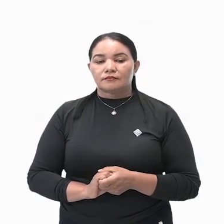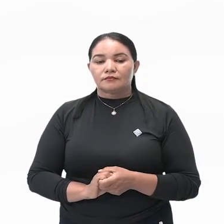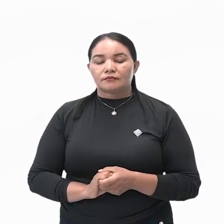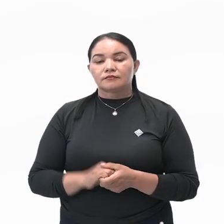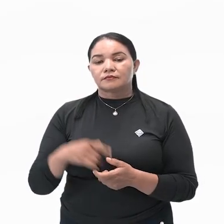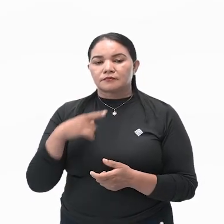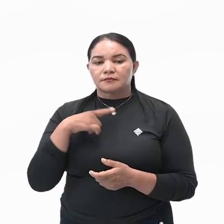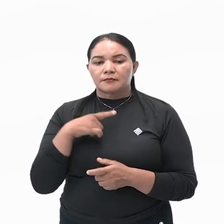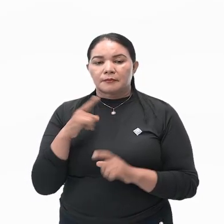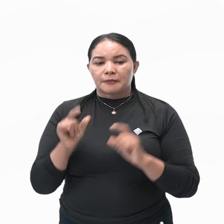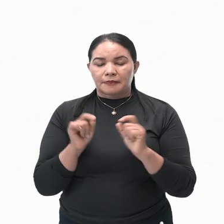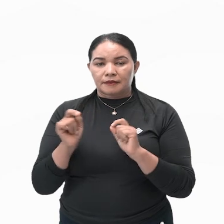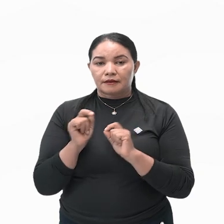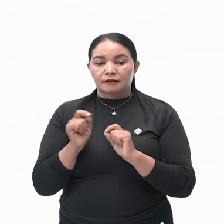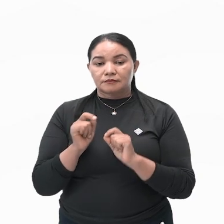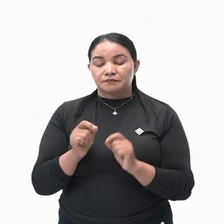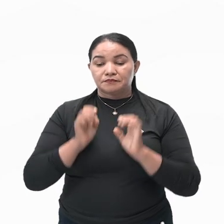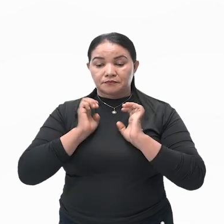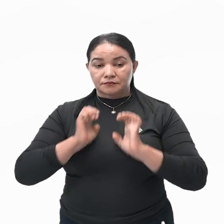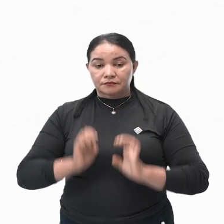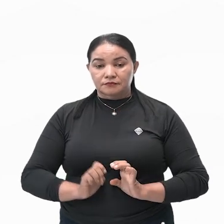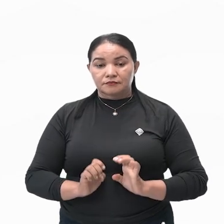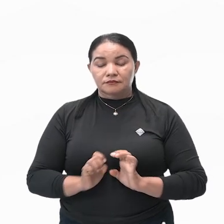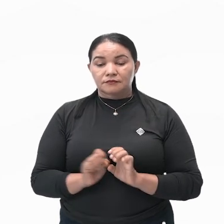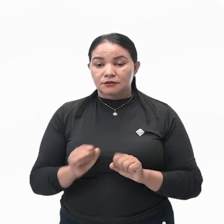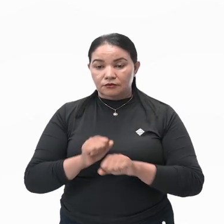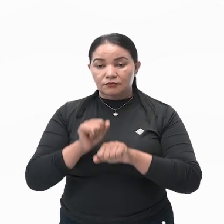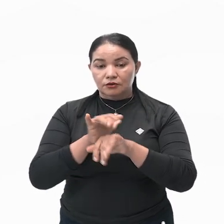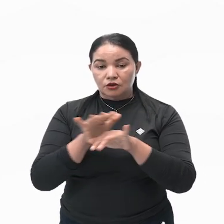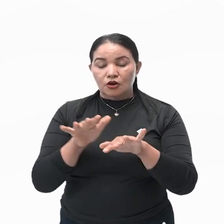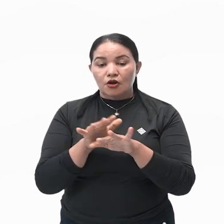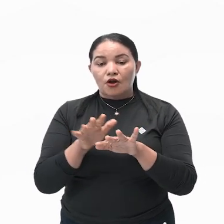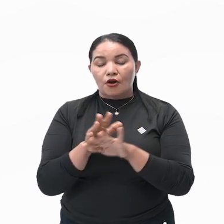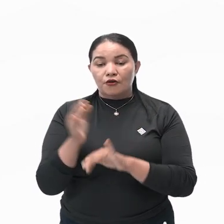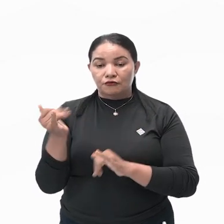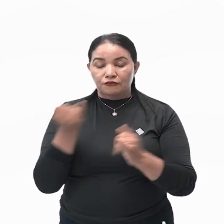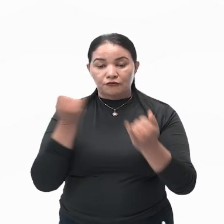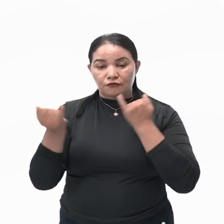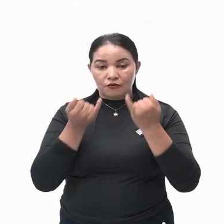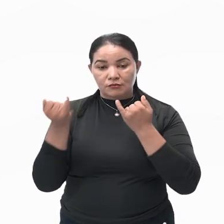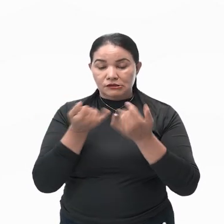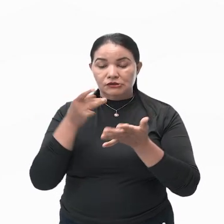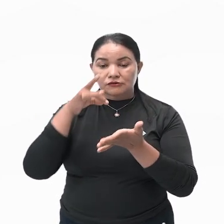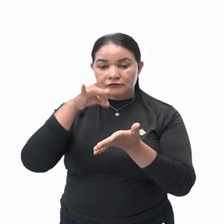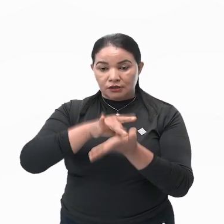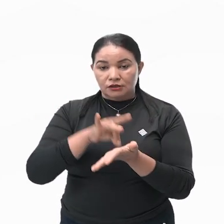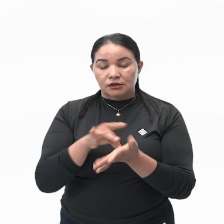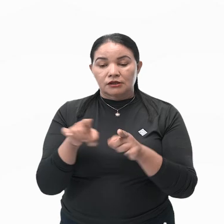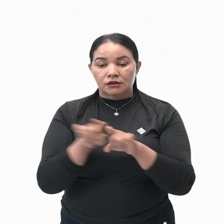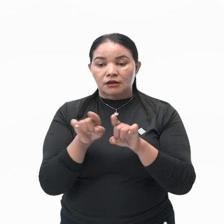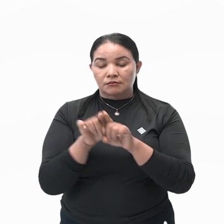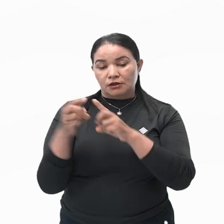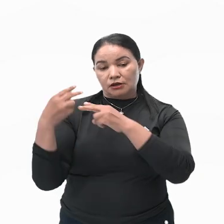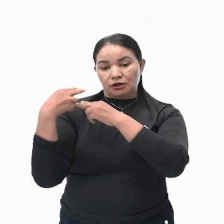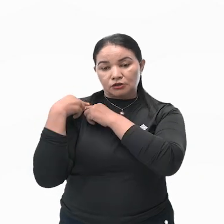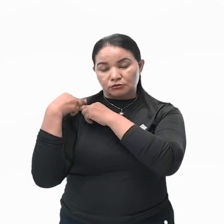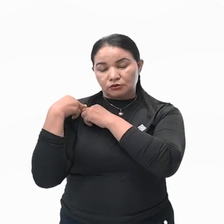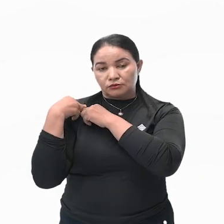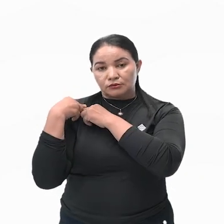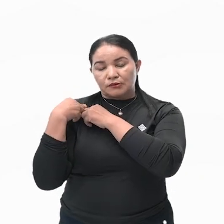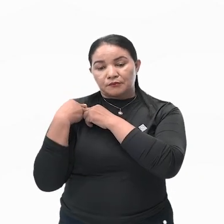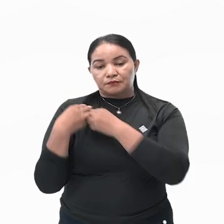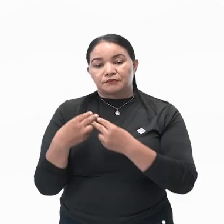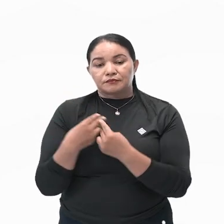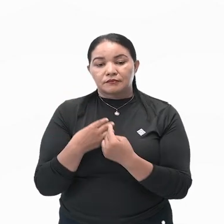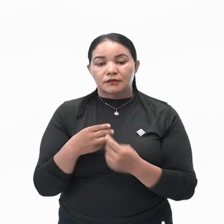a ética na disseminação de informações verdadeiras e a responsabilidade sobre as fake